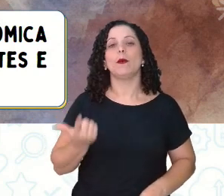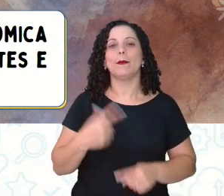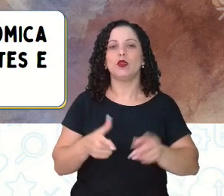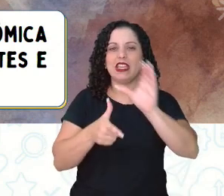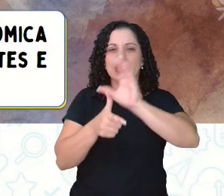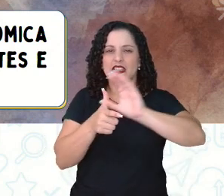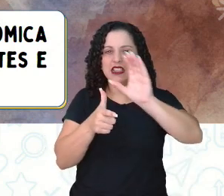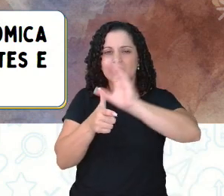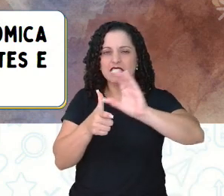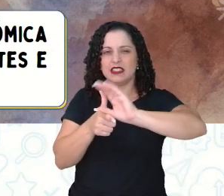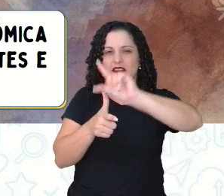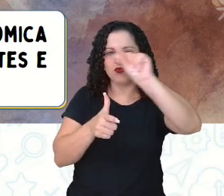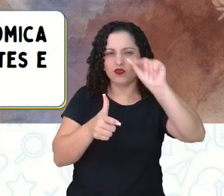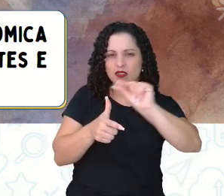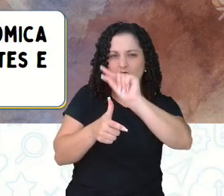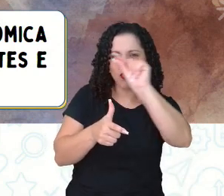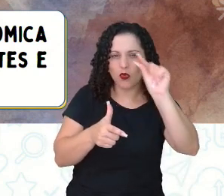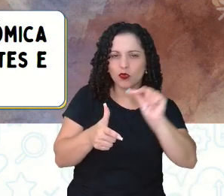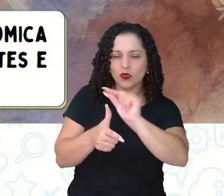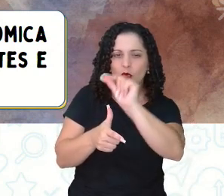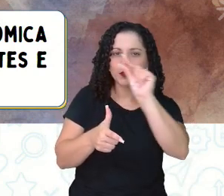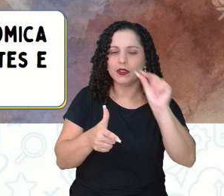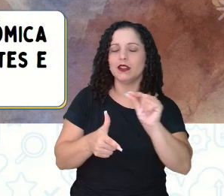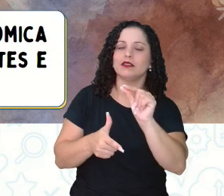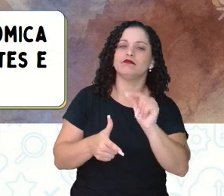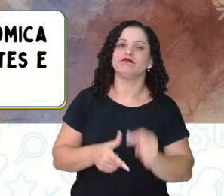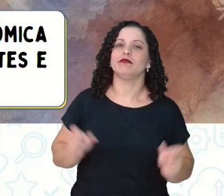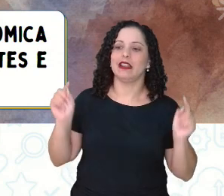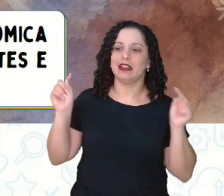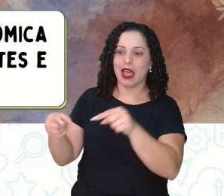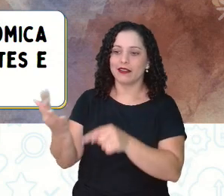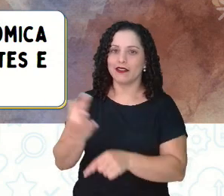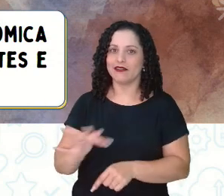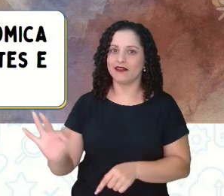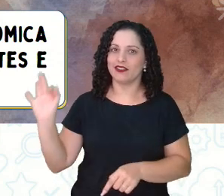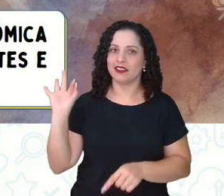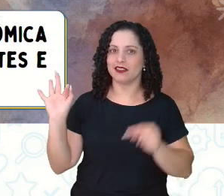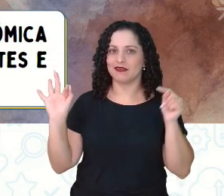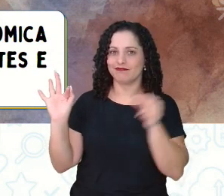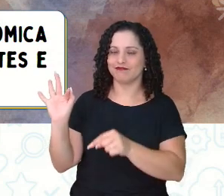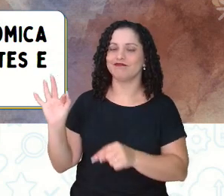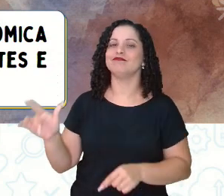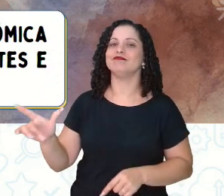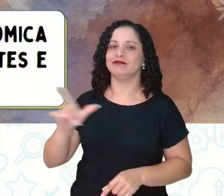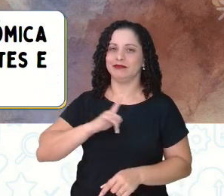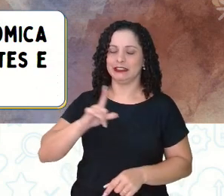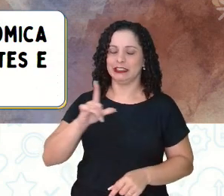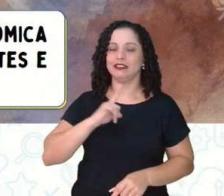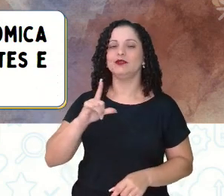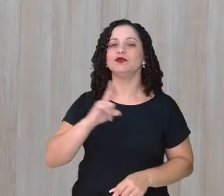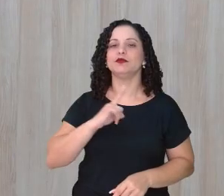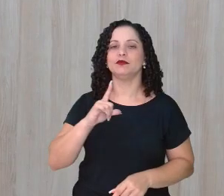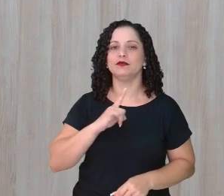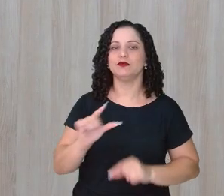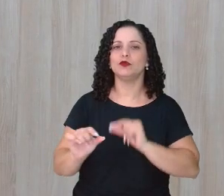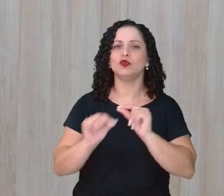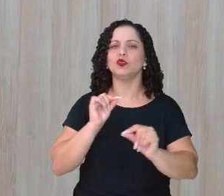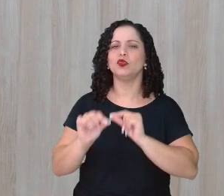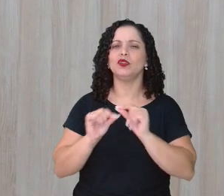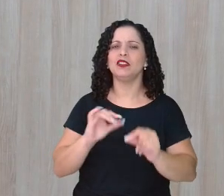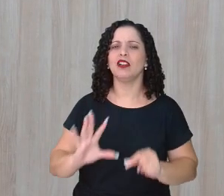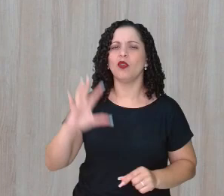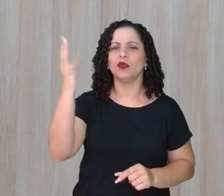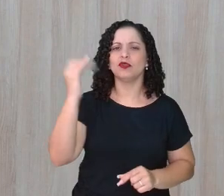a crise econômica que já estava ali estabelecida na França ainda estava tendo um agravante, e fez com que os